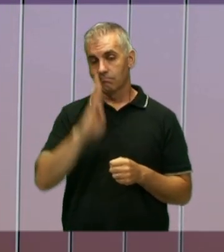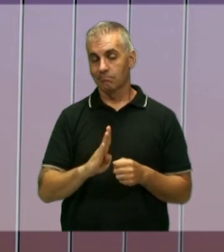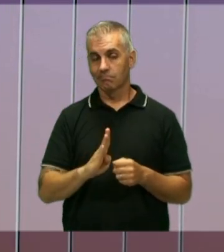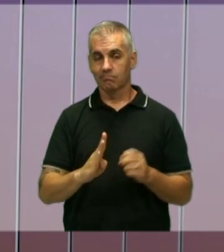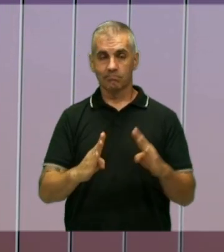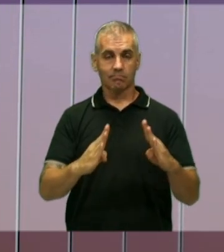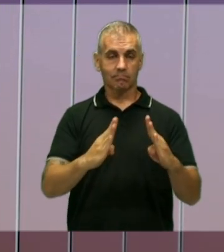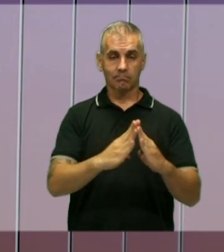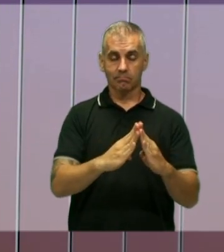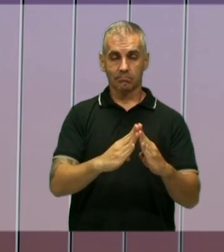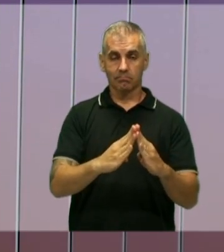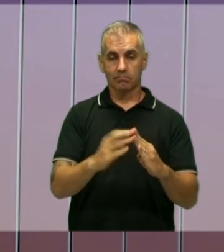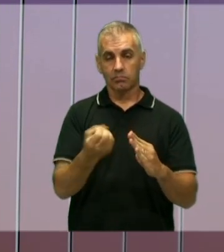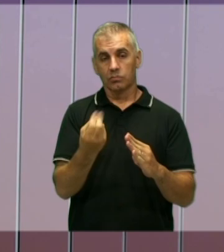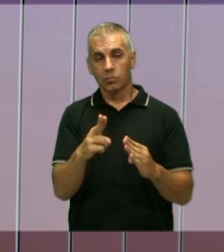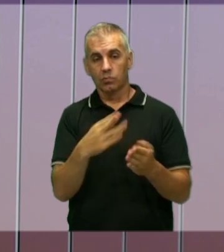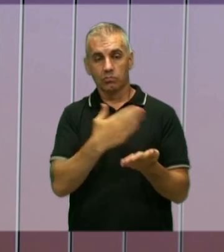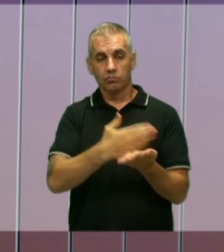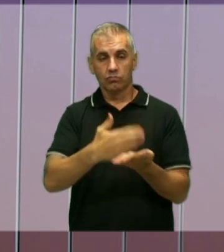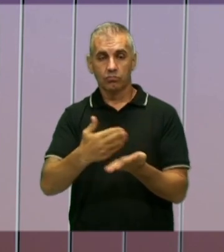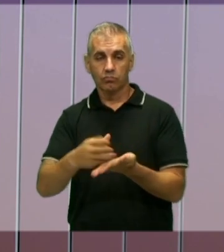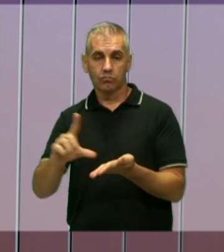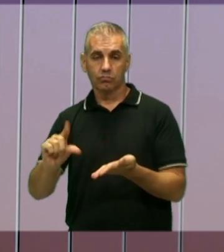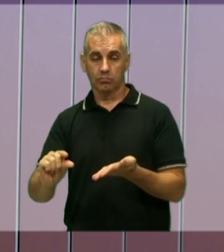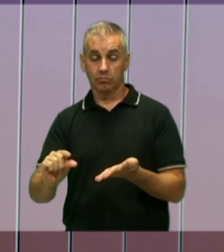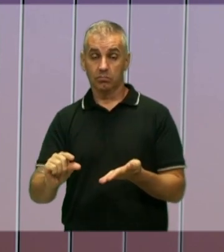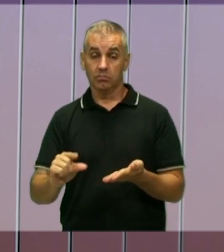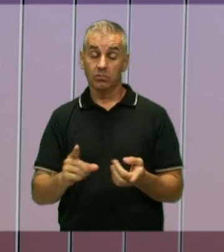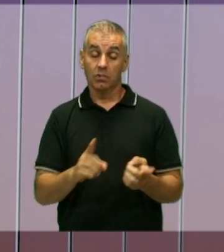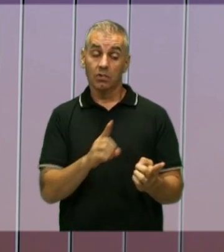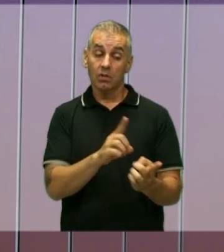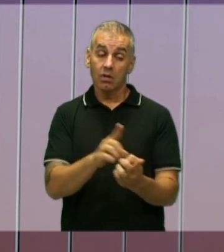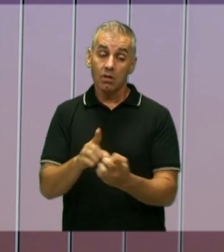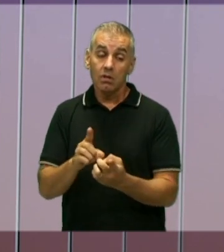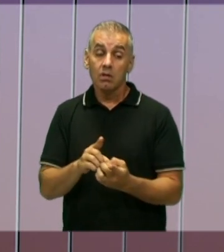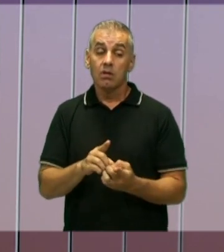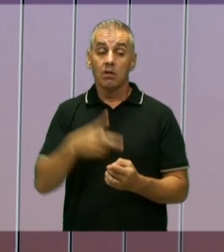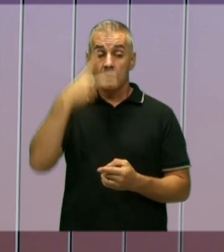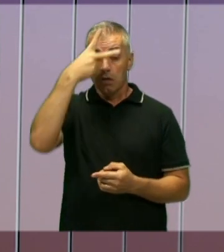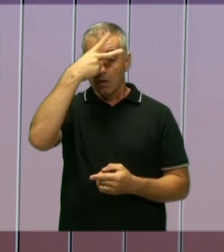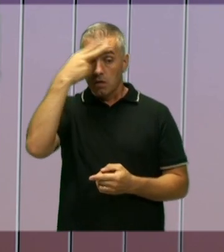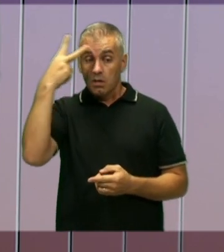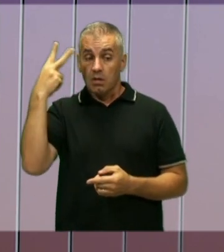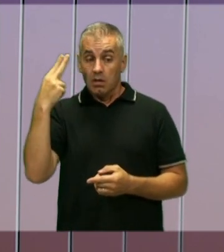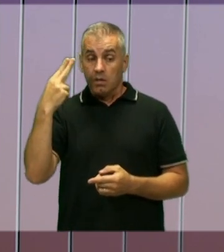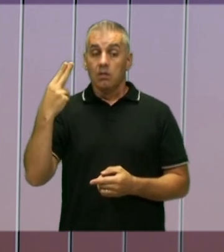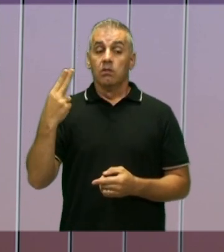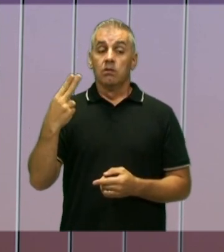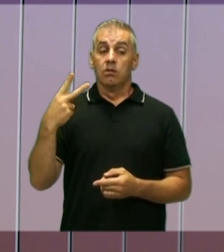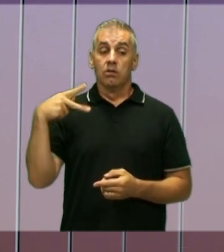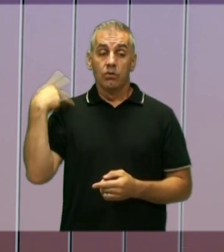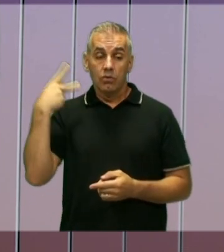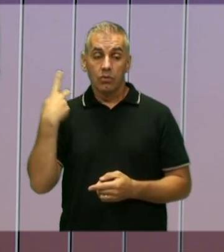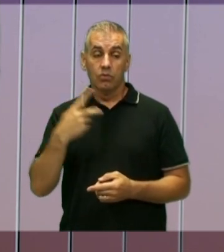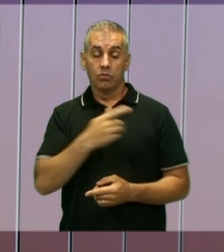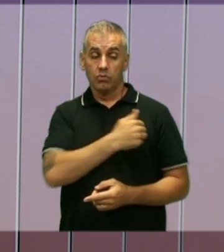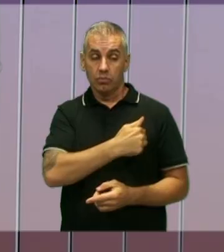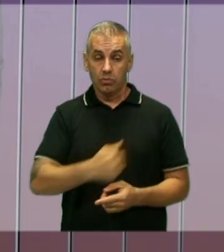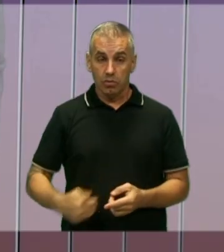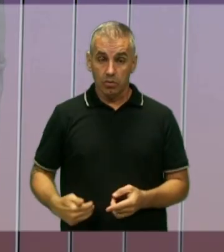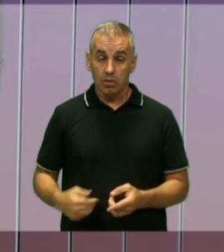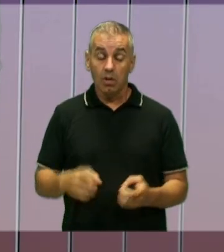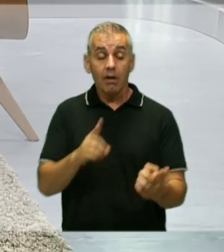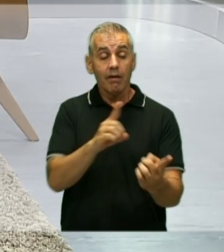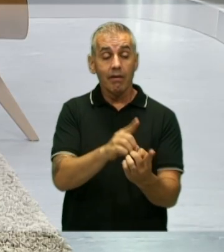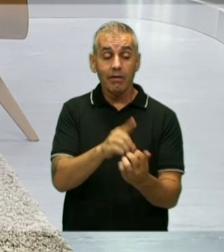política pública também atenda a esses profissionais que entregam os serviços, que suam a camisa, que atendem a nossa população, que já moram aqui,